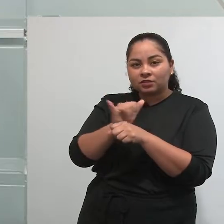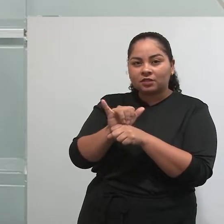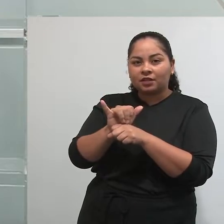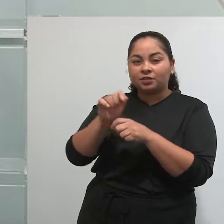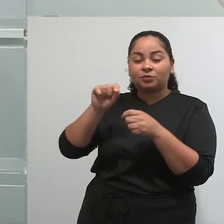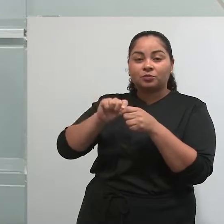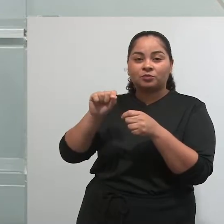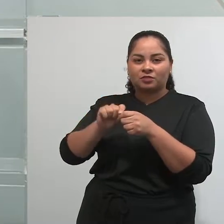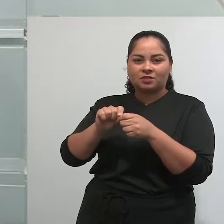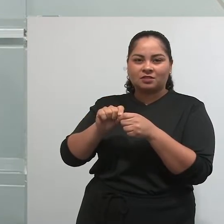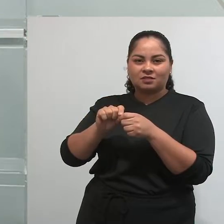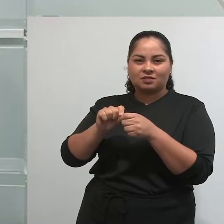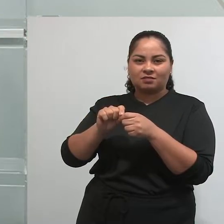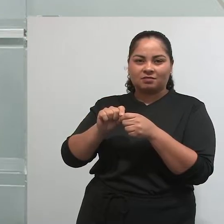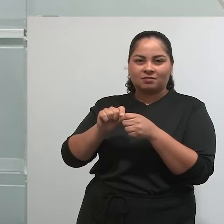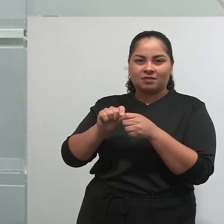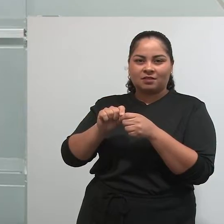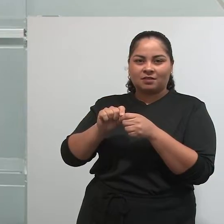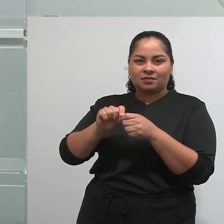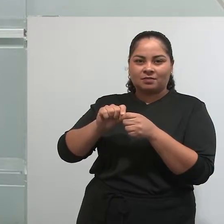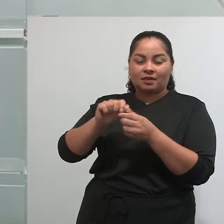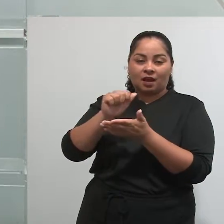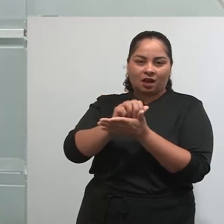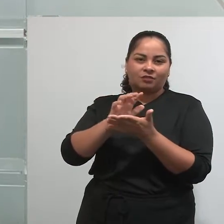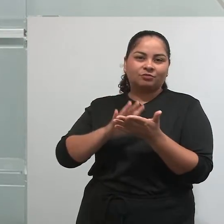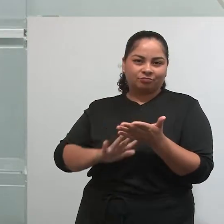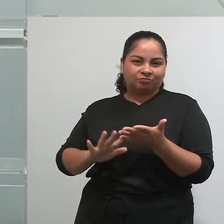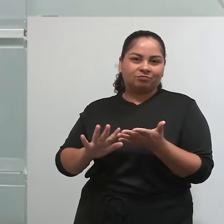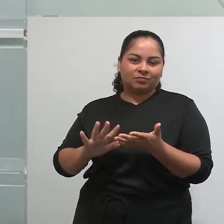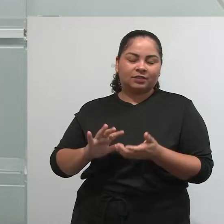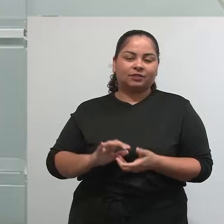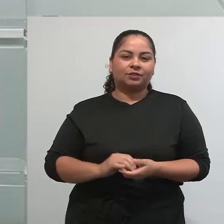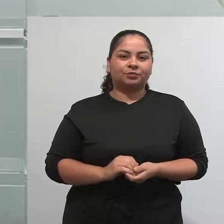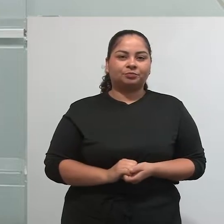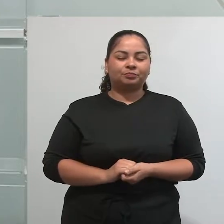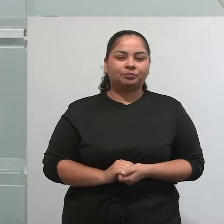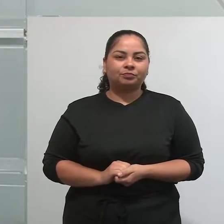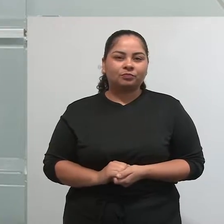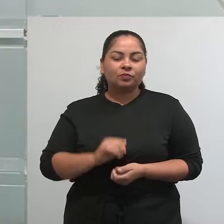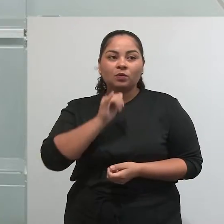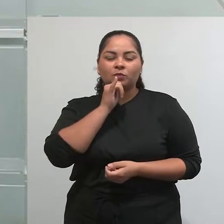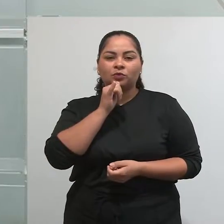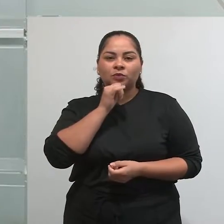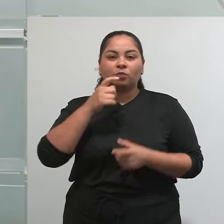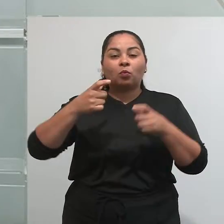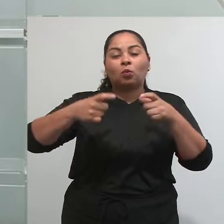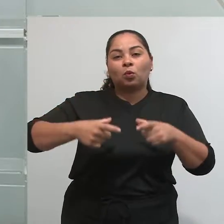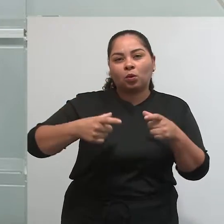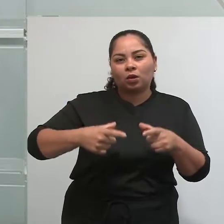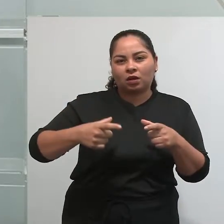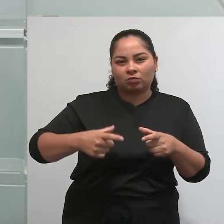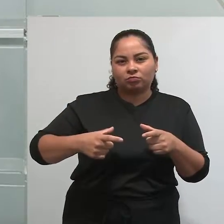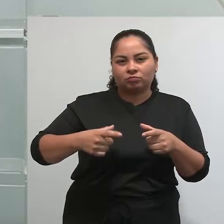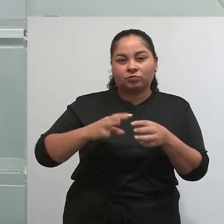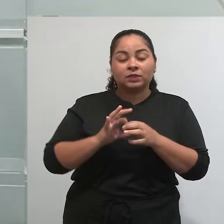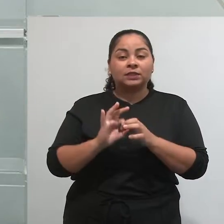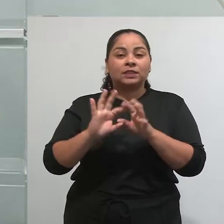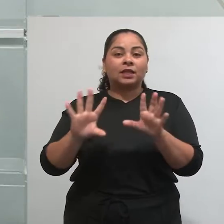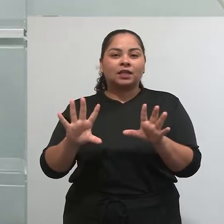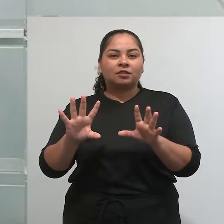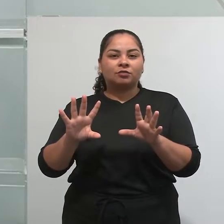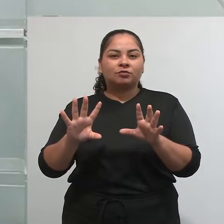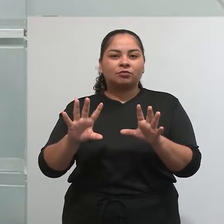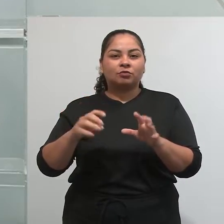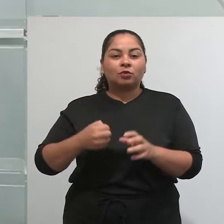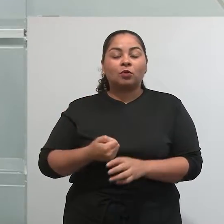para realizar essa atividade, quanto tempo o local que está te recebendo vai também ter disponível para